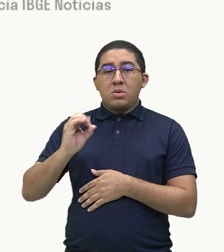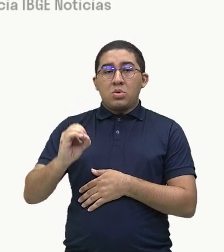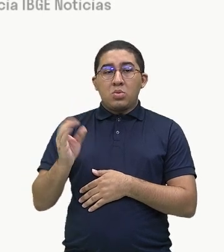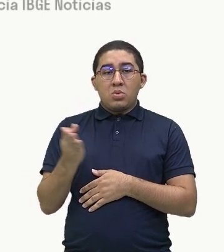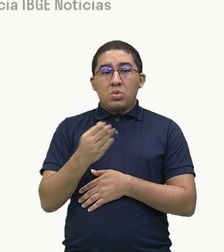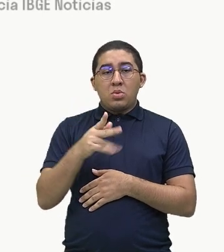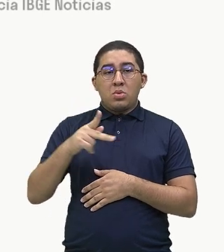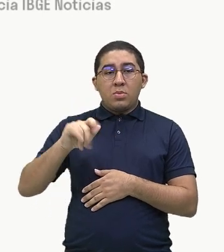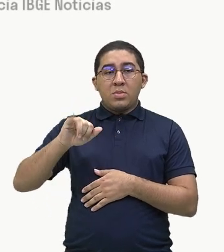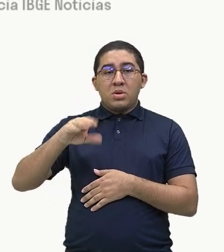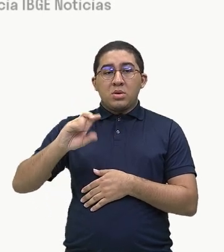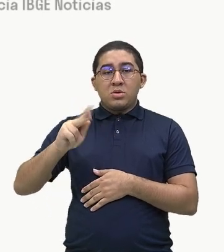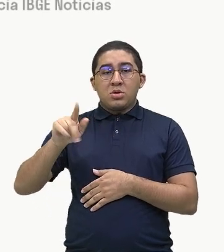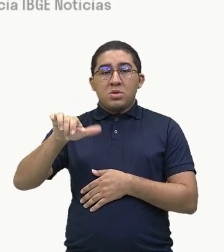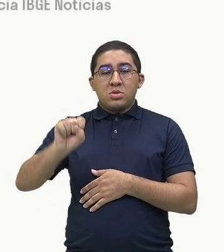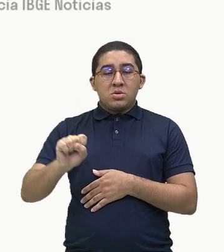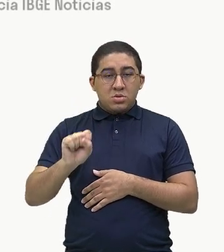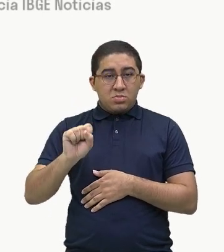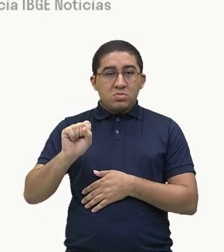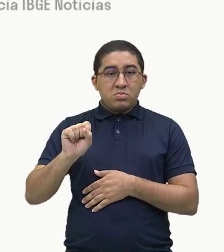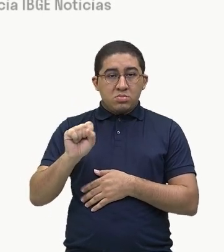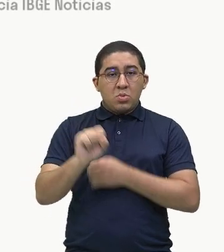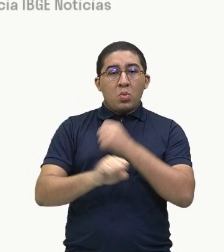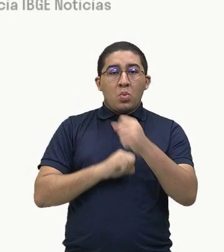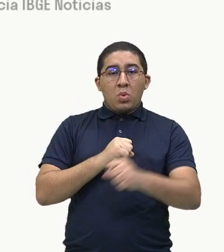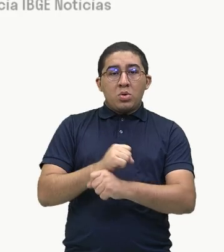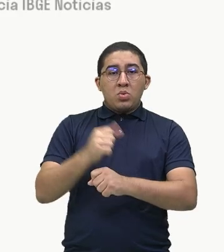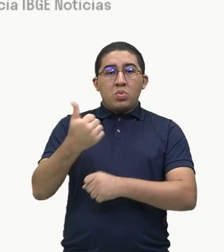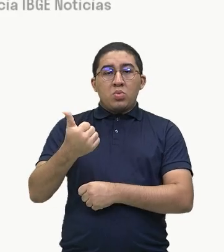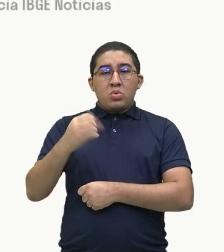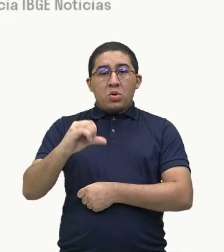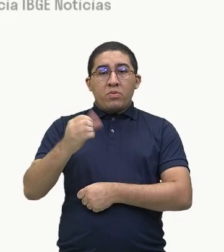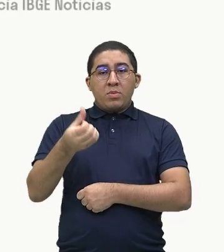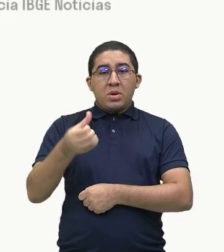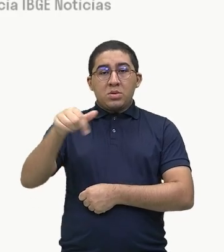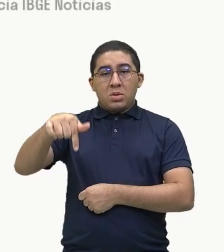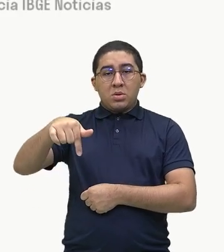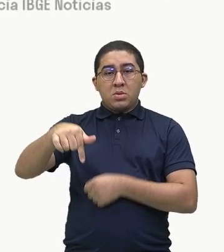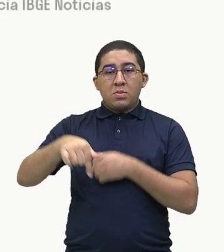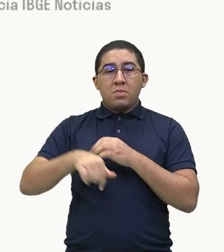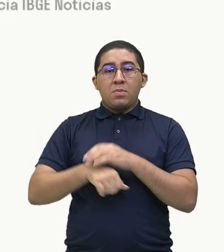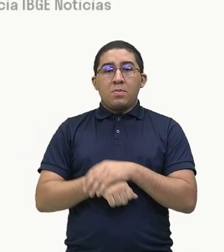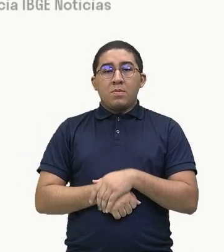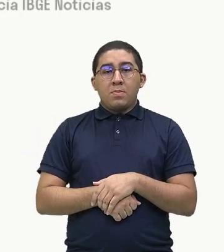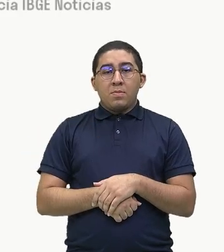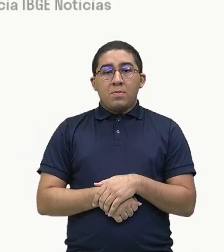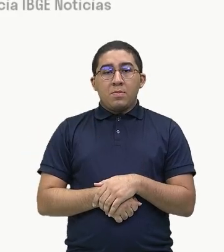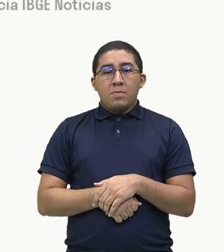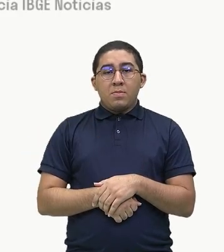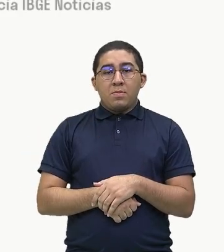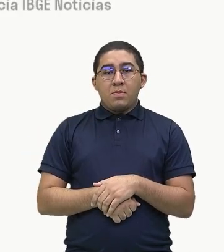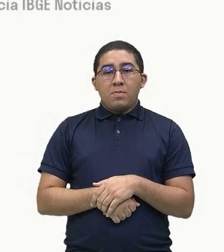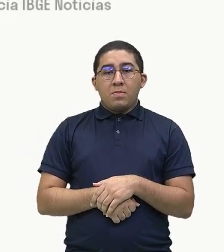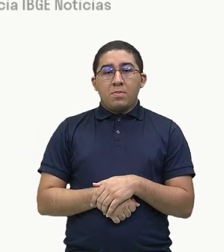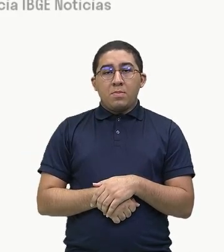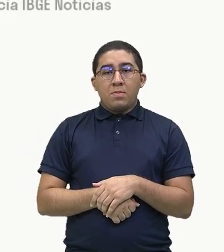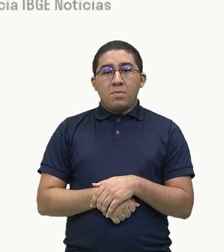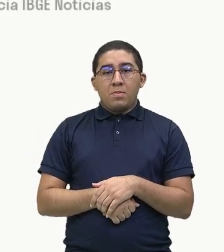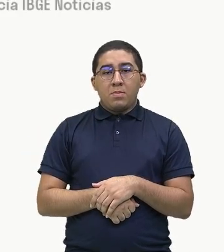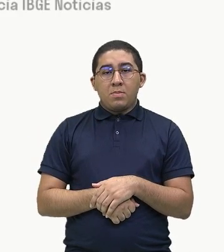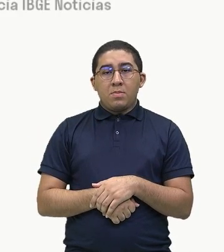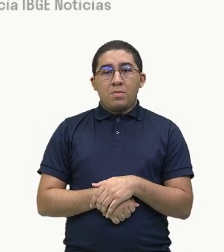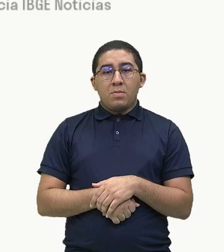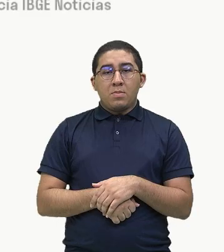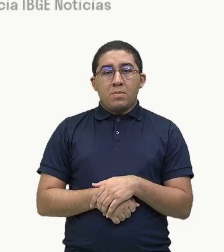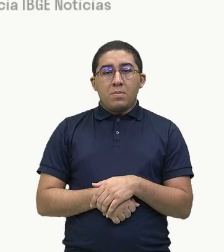Geise, né, de 1967. Então, aí nós temos essa configuração,